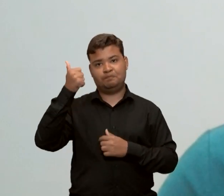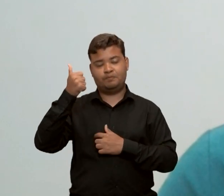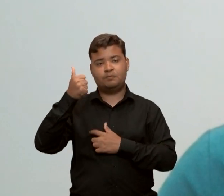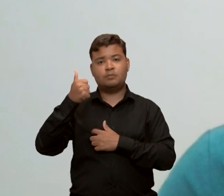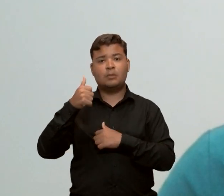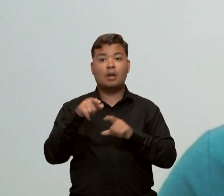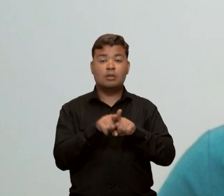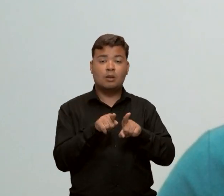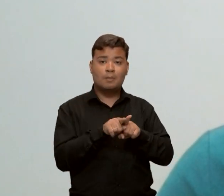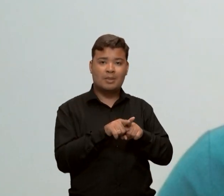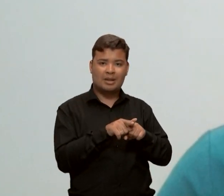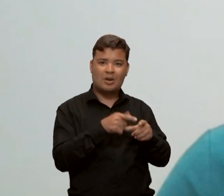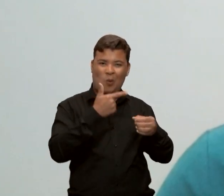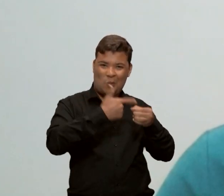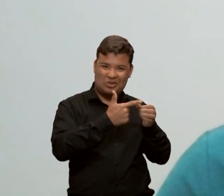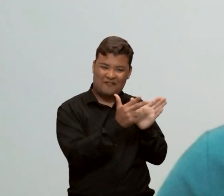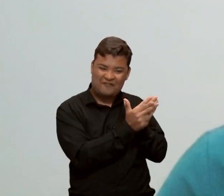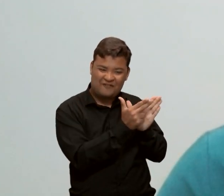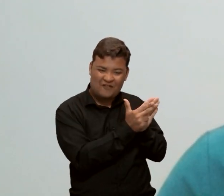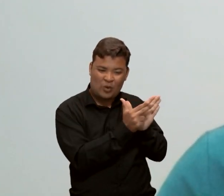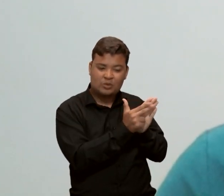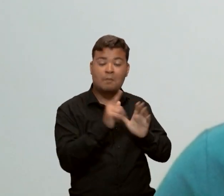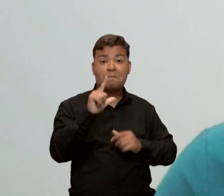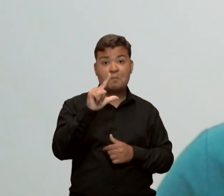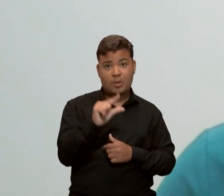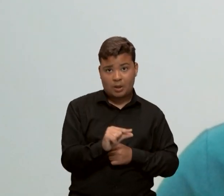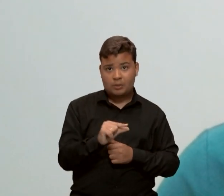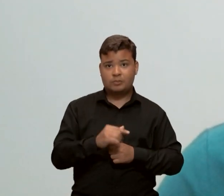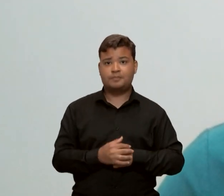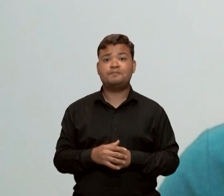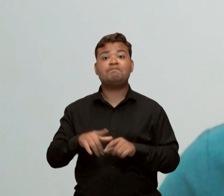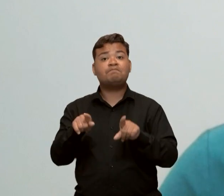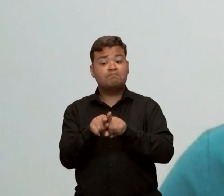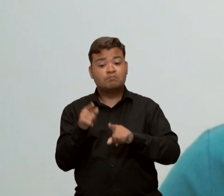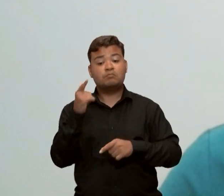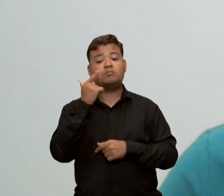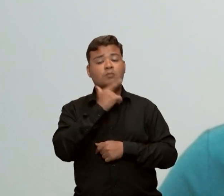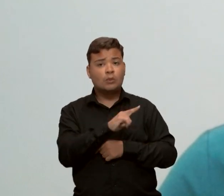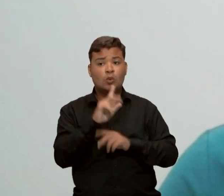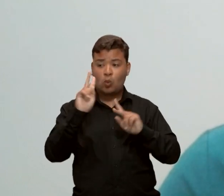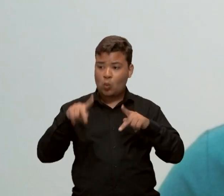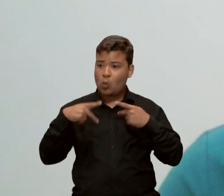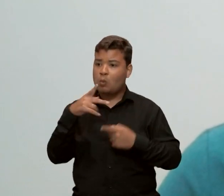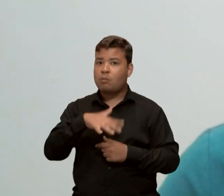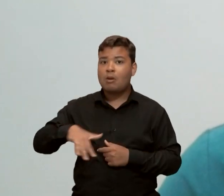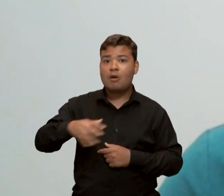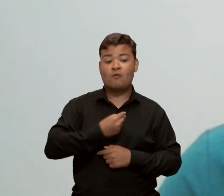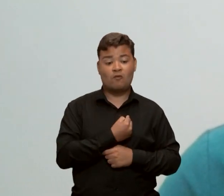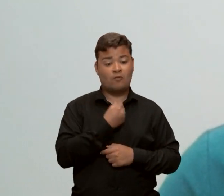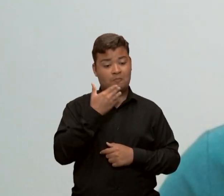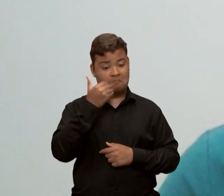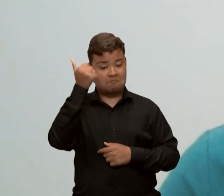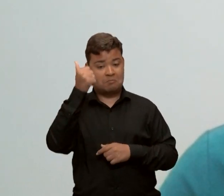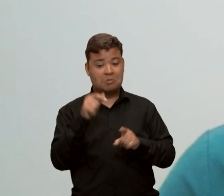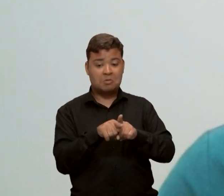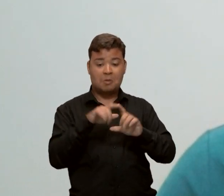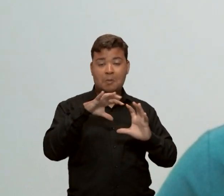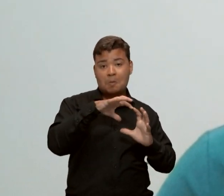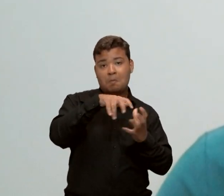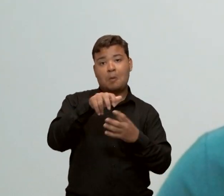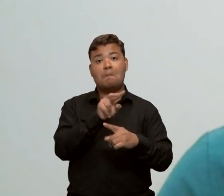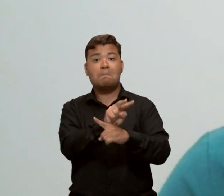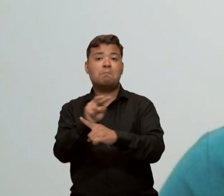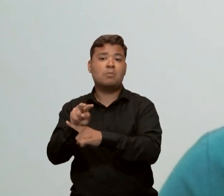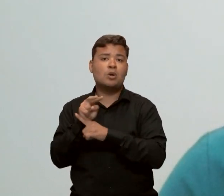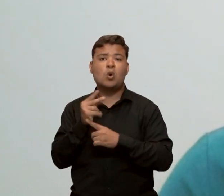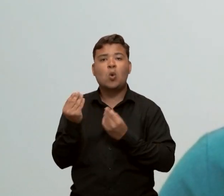de combustível fóssil e, assim, melhorar a vida da humanidade e tentar preservar o planeta através também